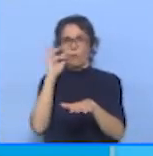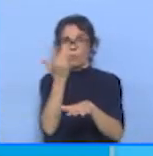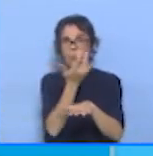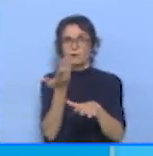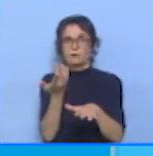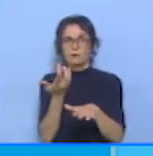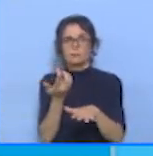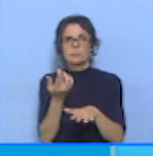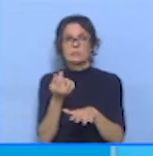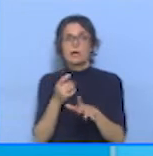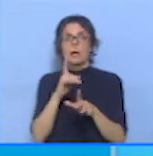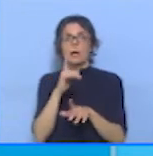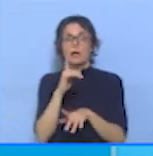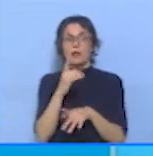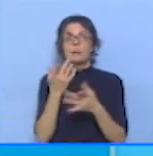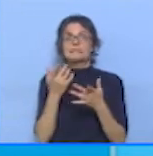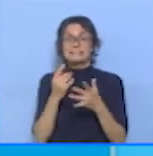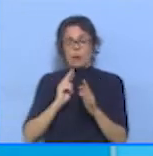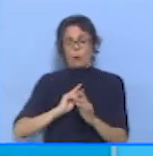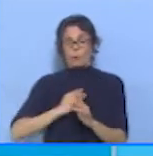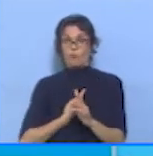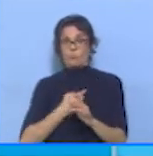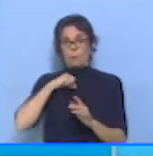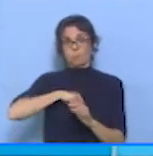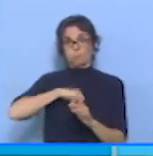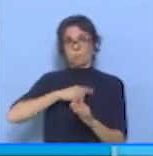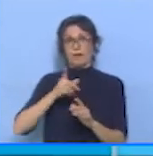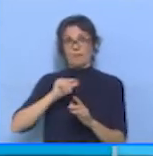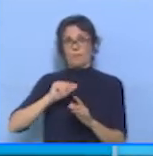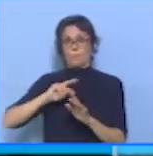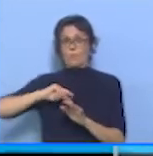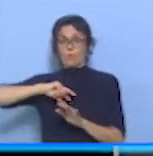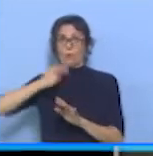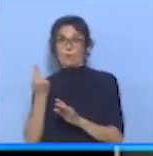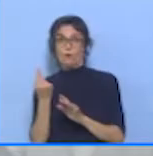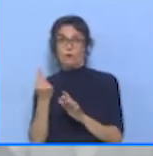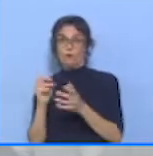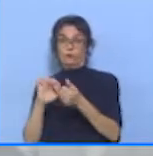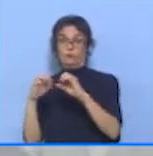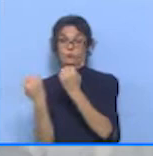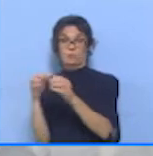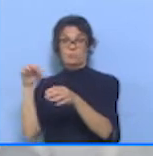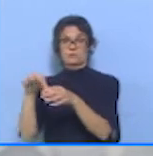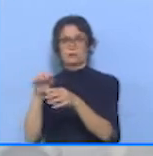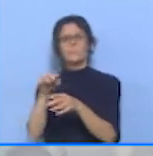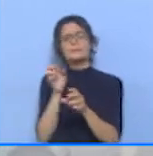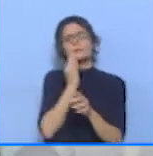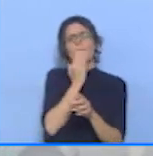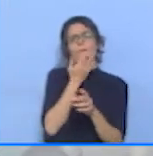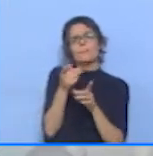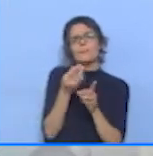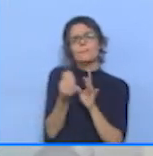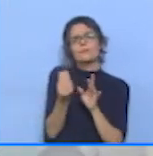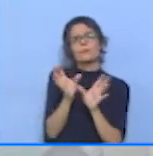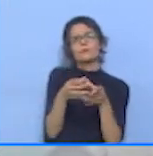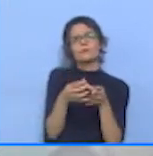pessoal dever-se-ia seguir a transformação social. Mas daquilo que depende de cada grupo juvenil, há já